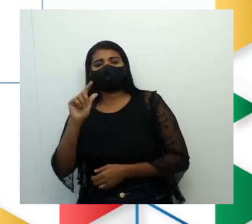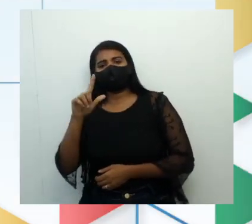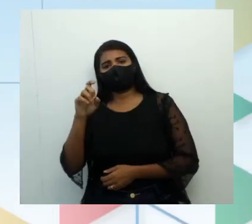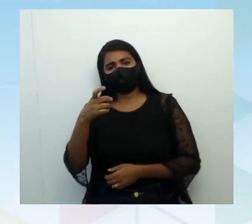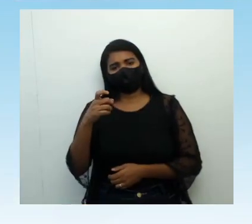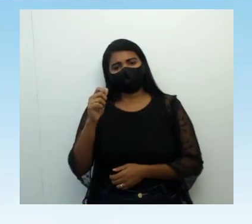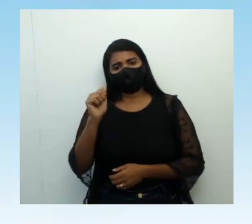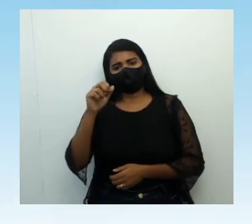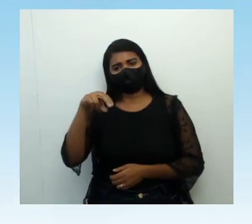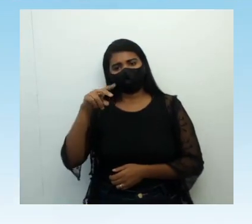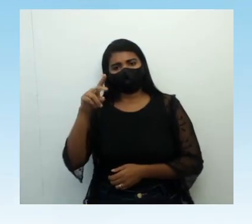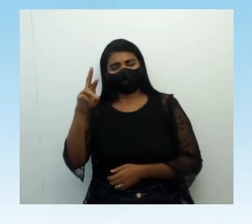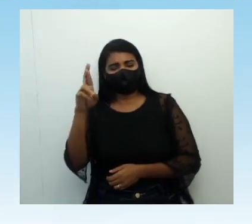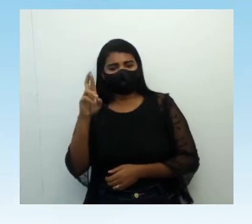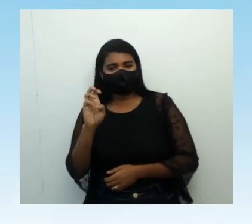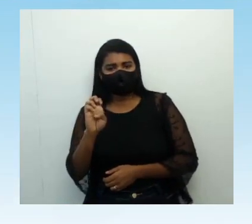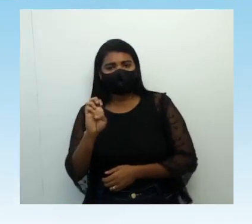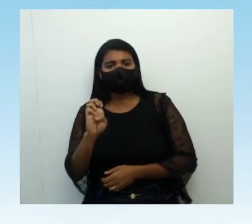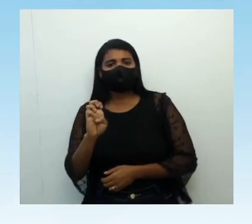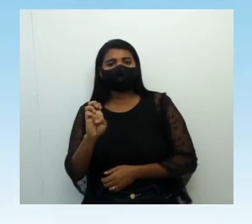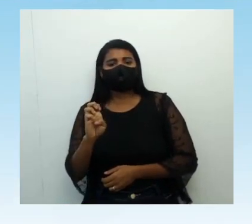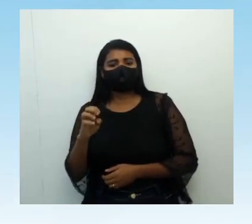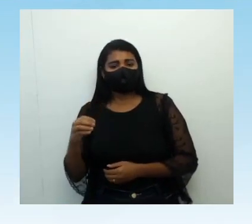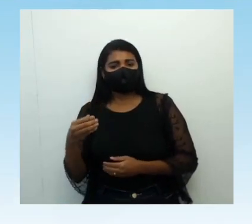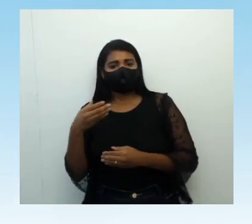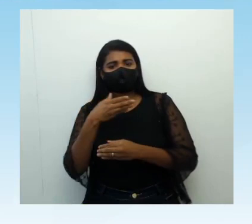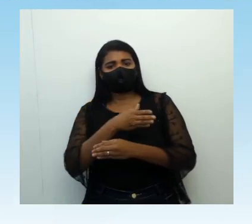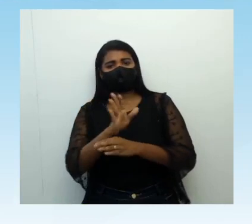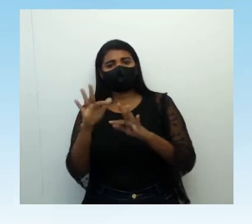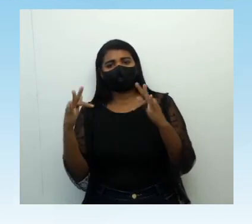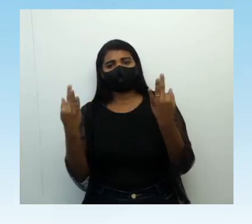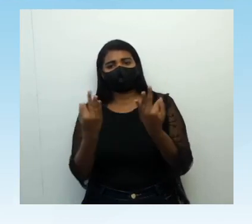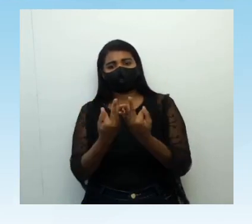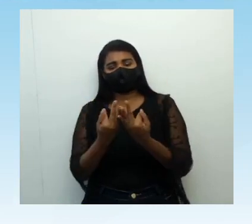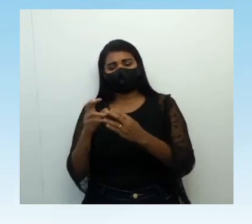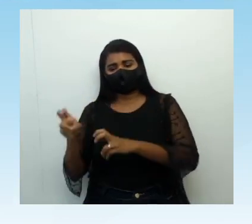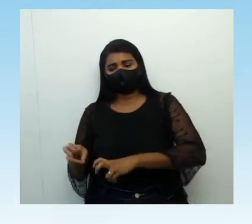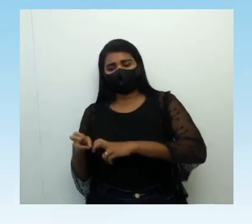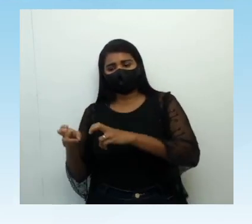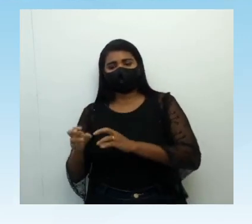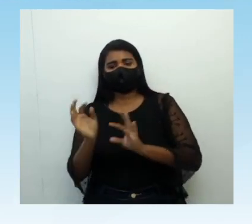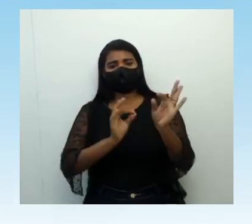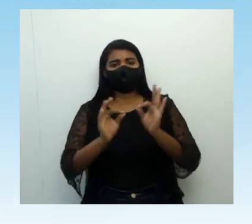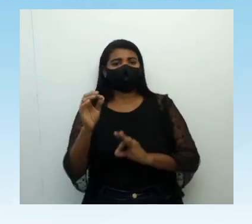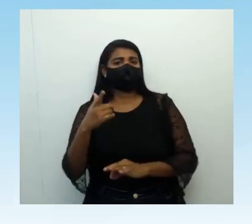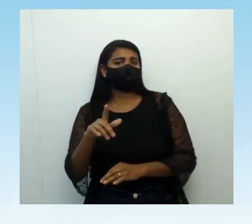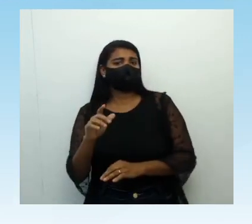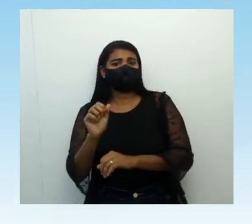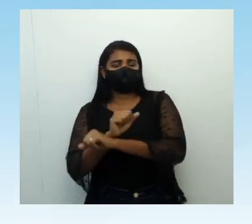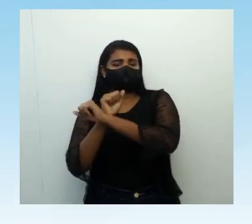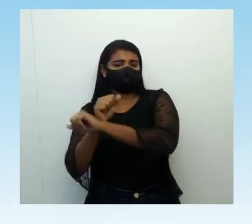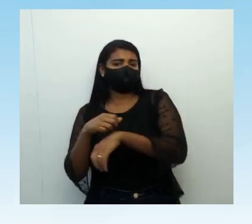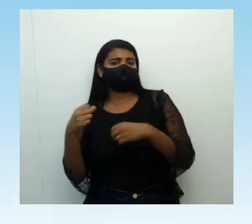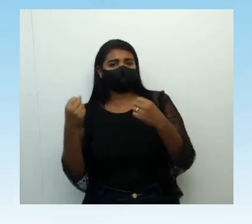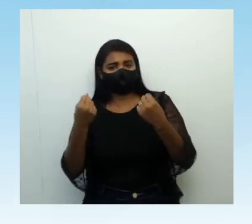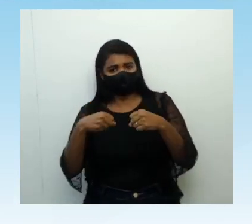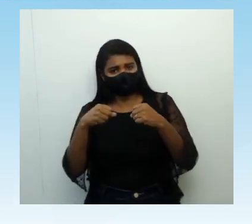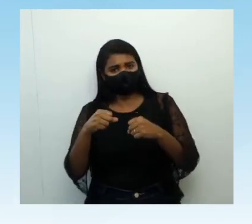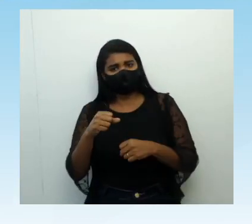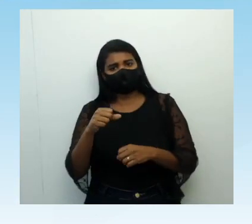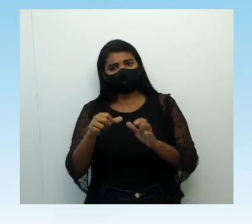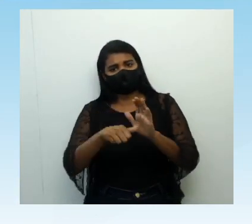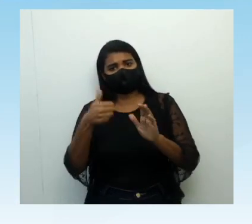Gusmão, ele se garantiu para, através dessas famílias que produzissem, sem precisar de escravos. Os primeiros